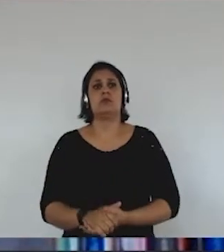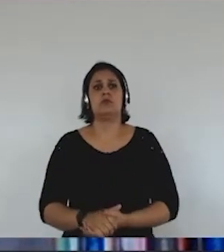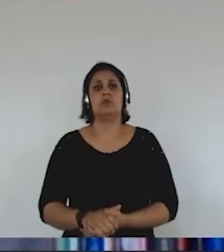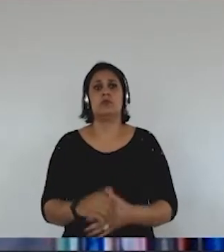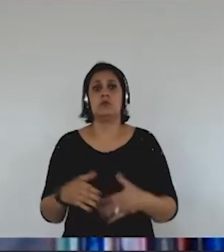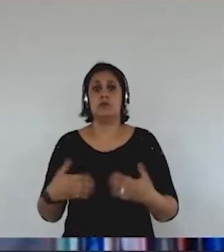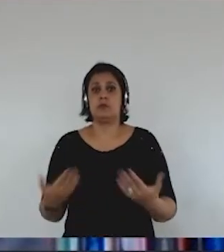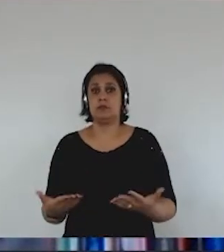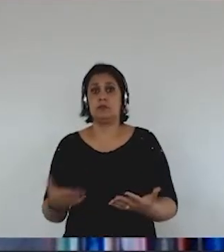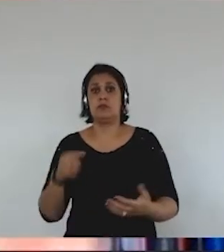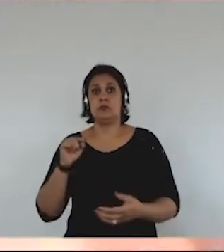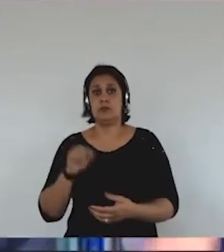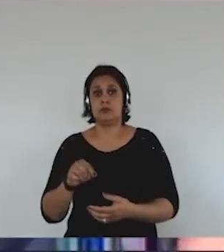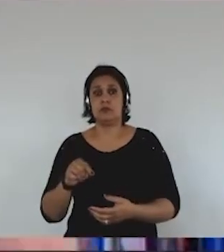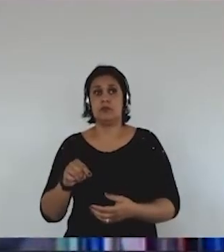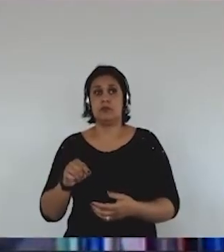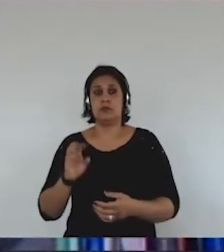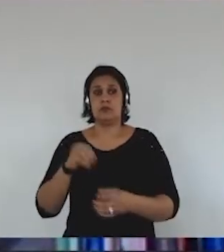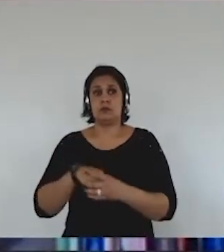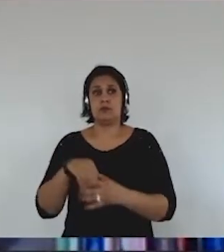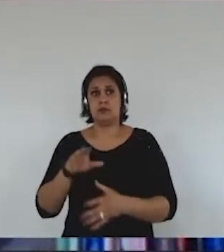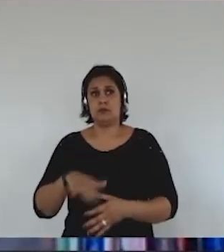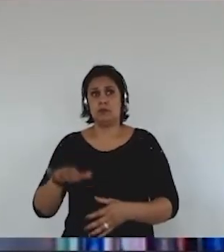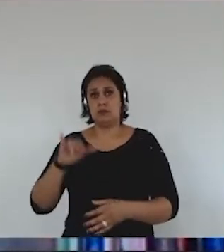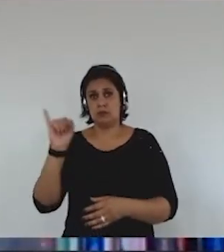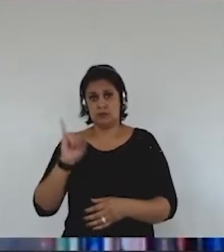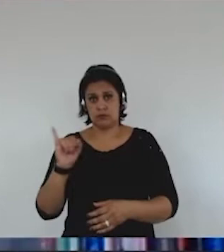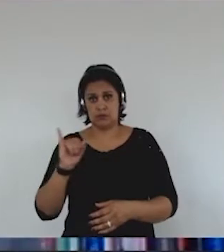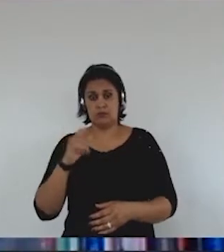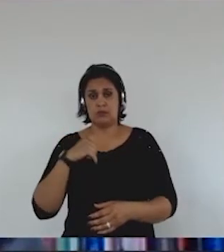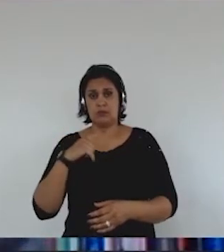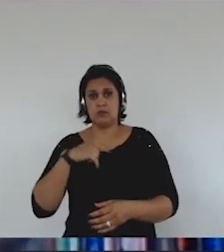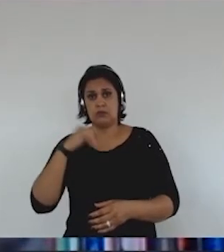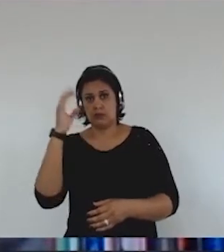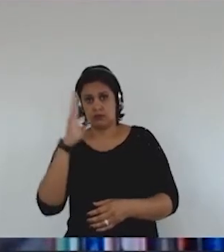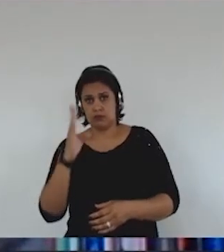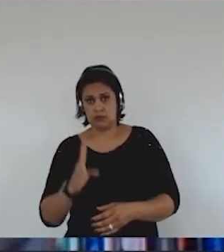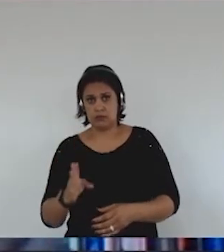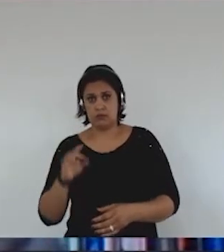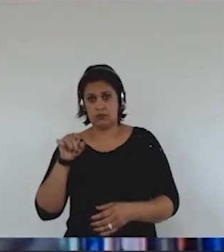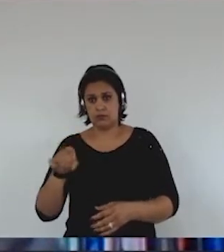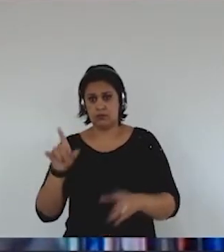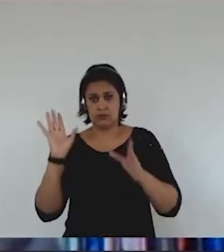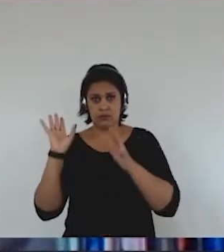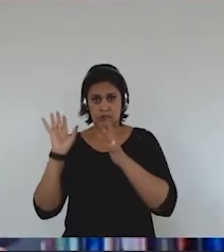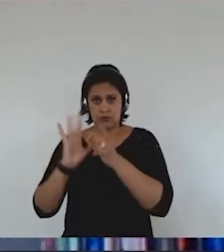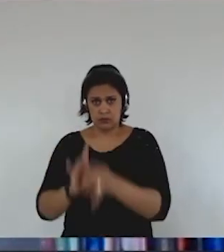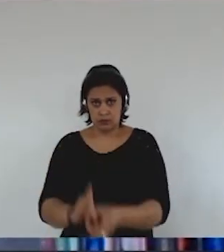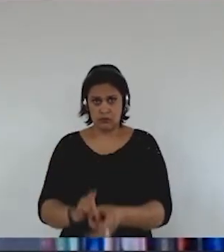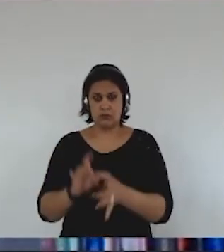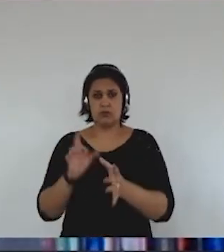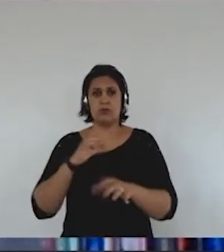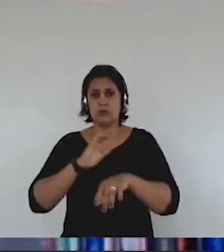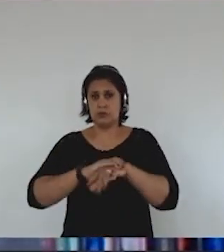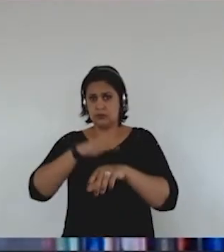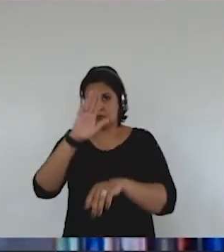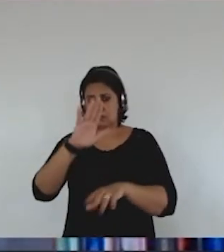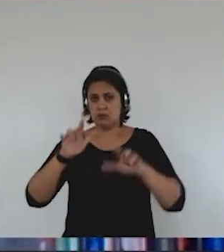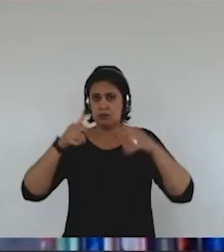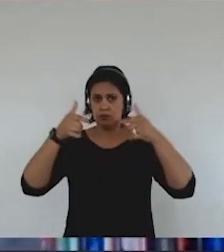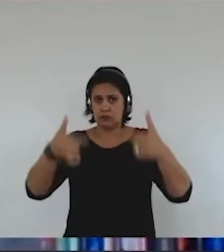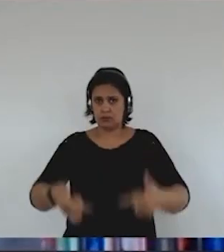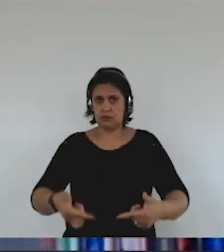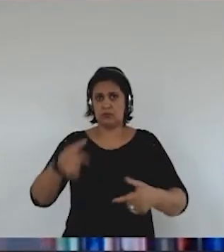nessa concepção internacional, e o Brasil, nesse contexto, está mais avançado do